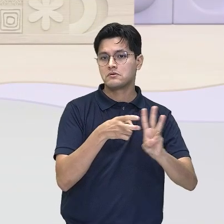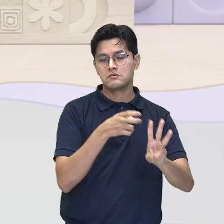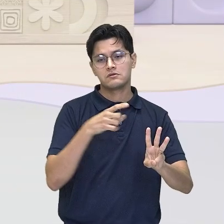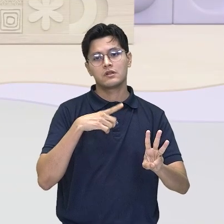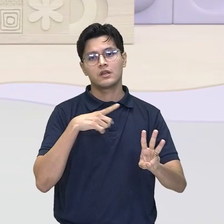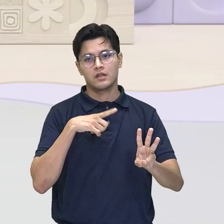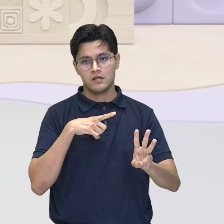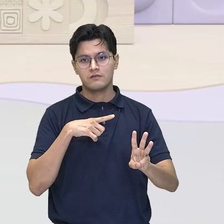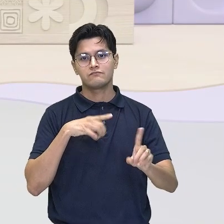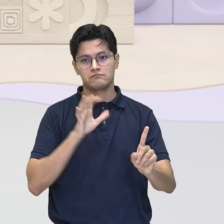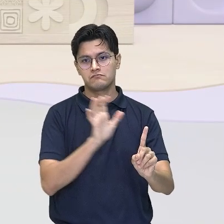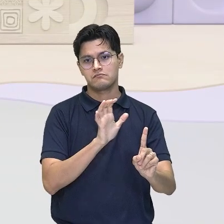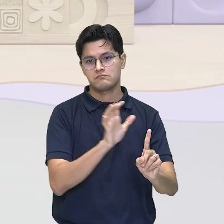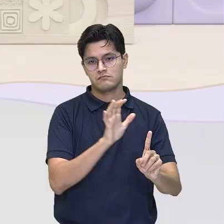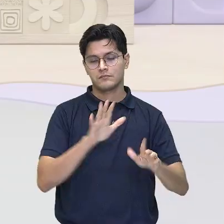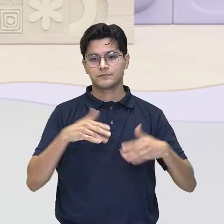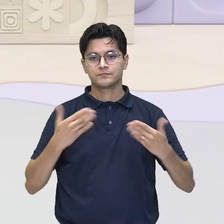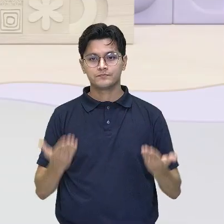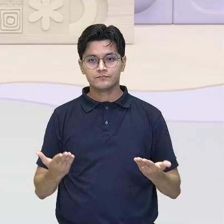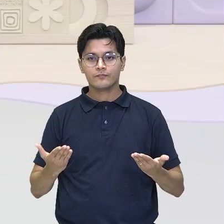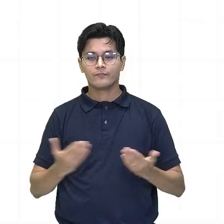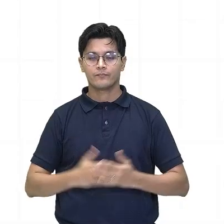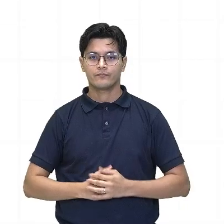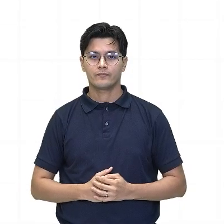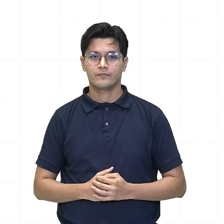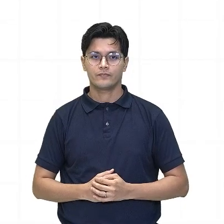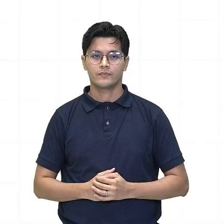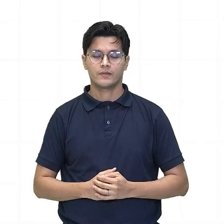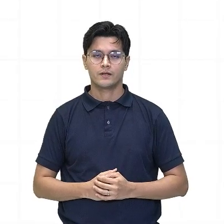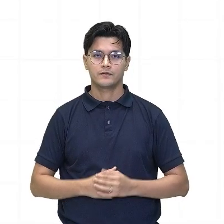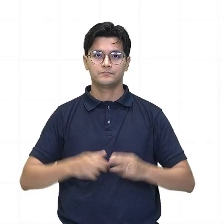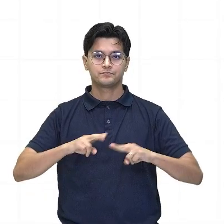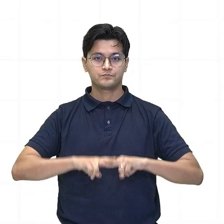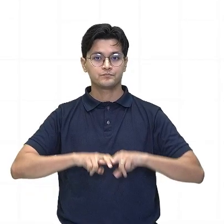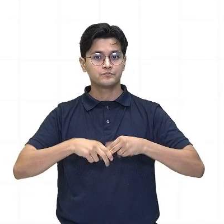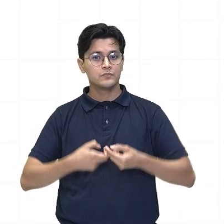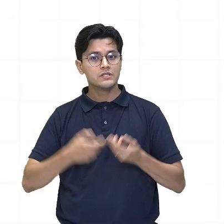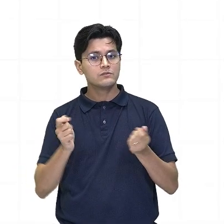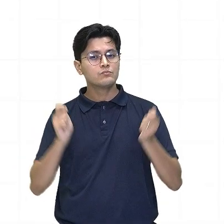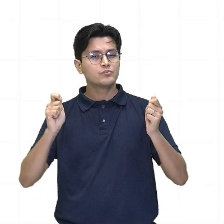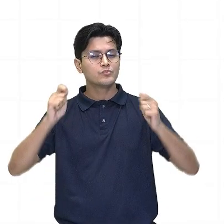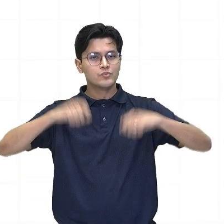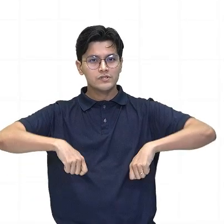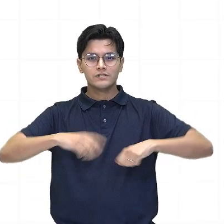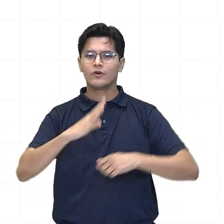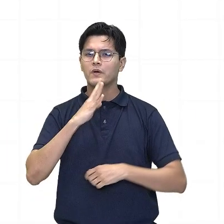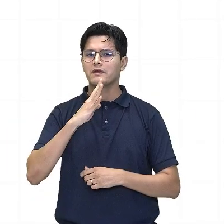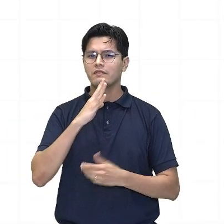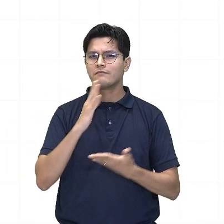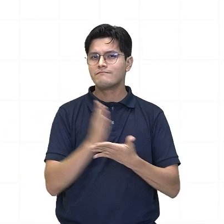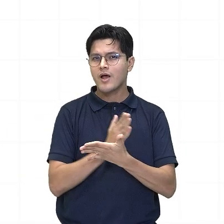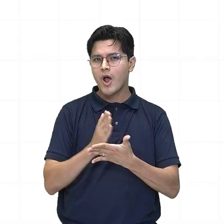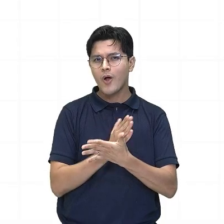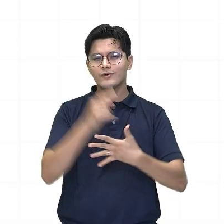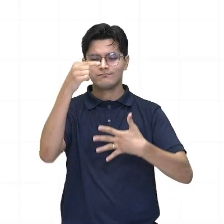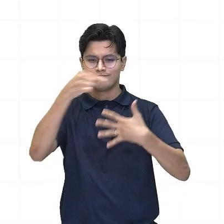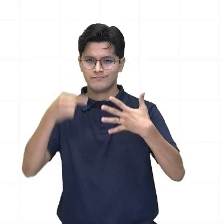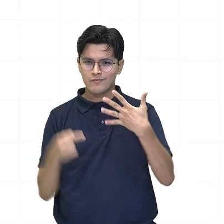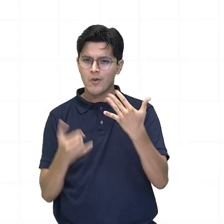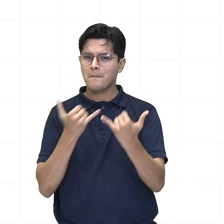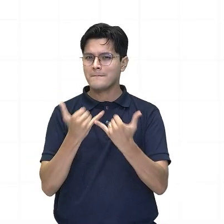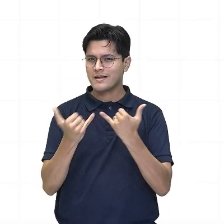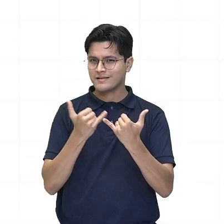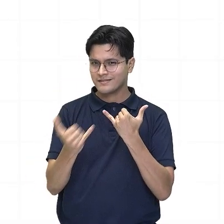Porém, né, podemos conhecer alguns pontos em comum, olha aí na cartela,